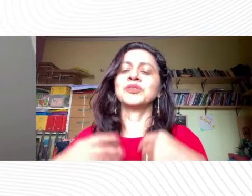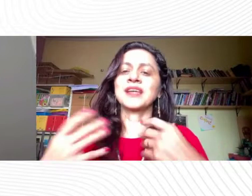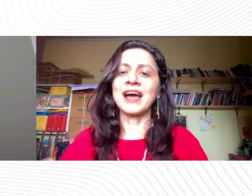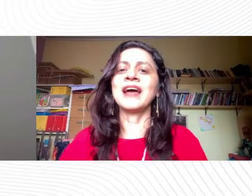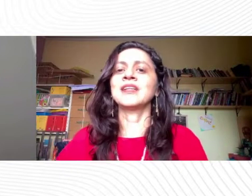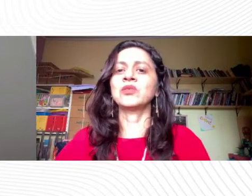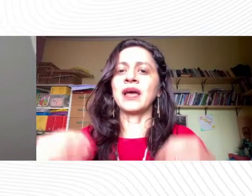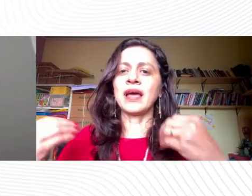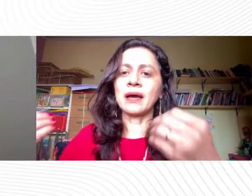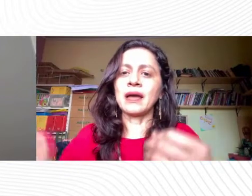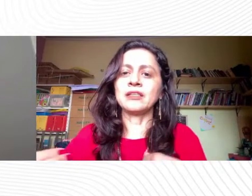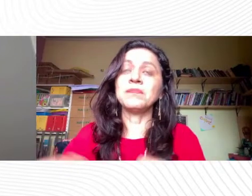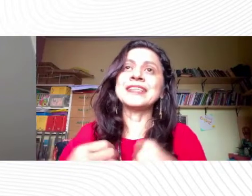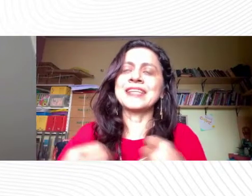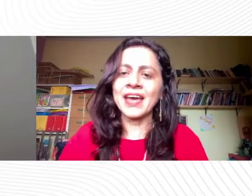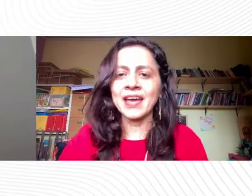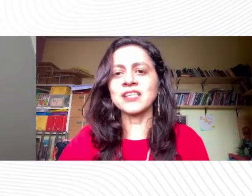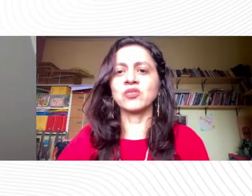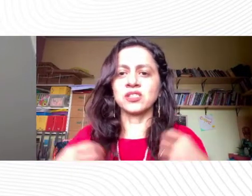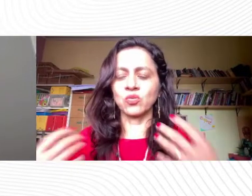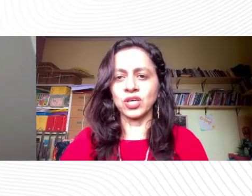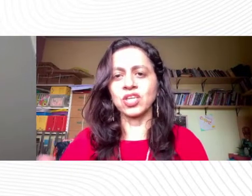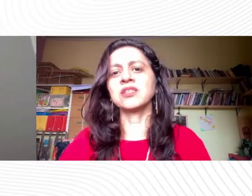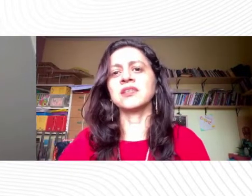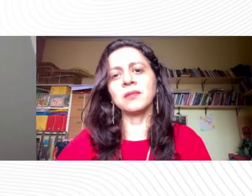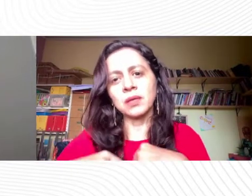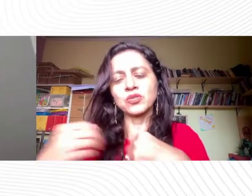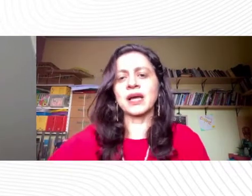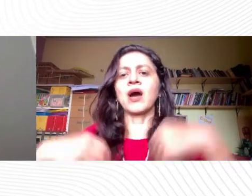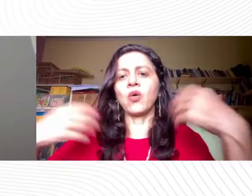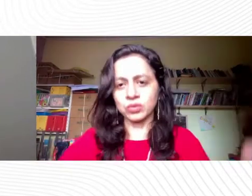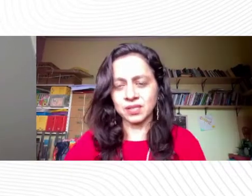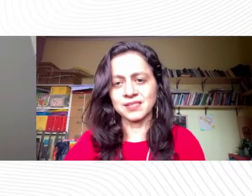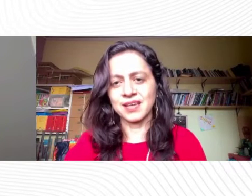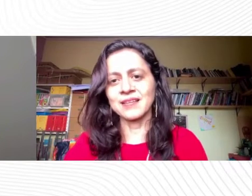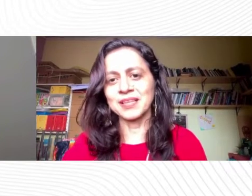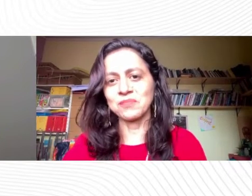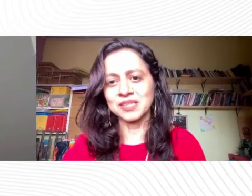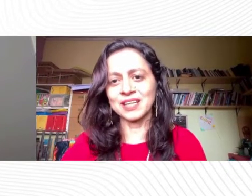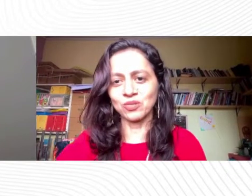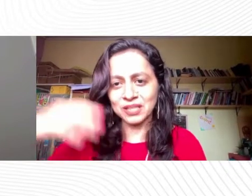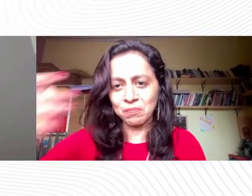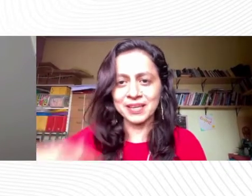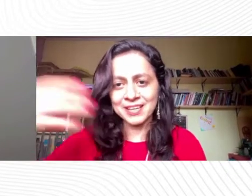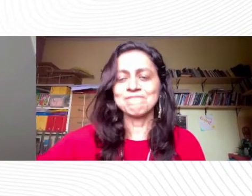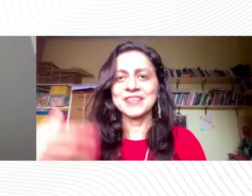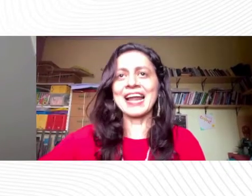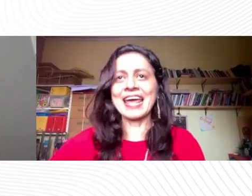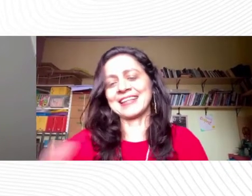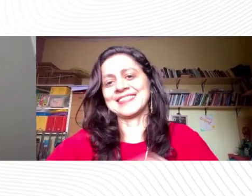de buscar, de manter as nossas conquistas e buscar outras, né? Temos que estar todo o tempo